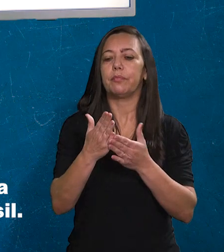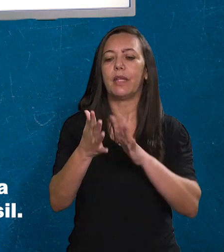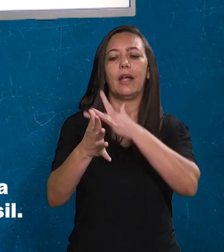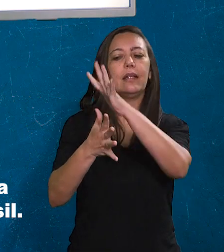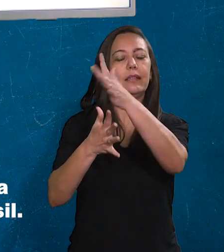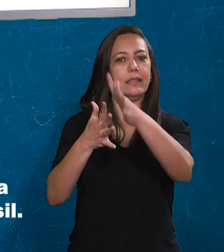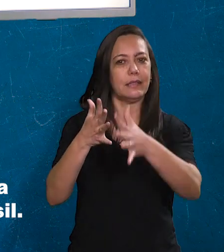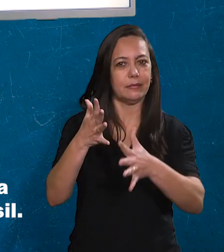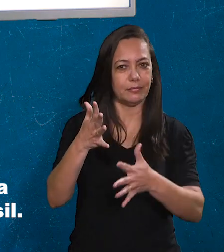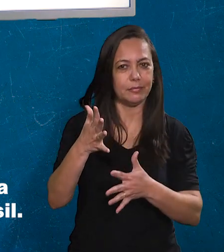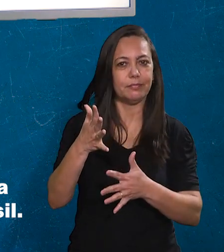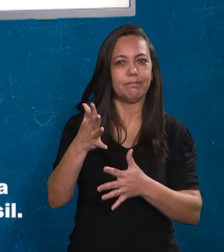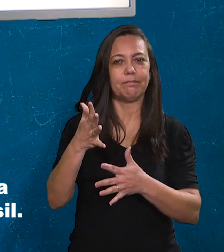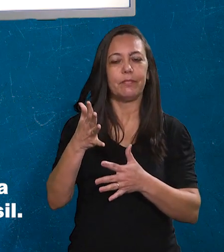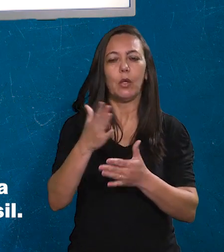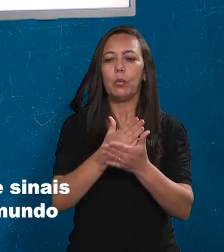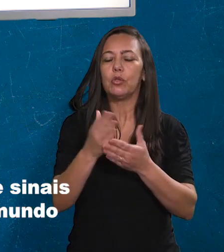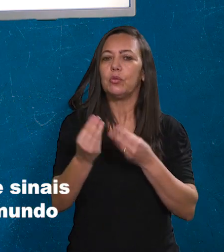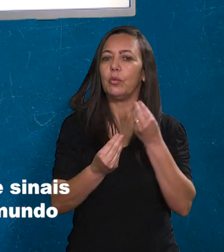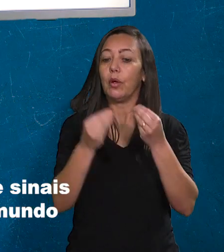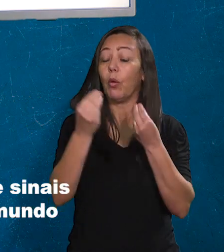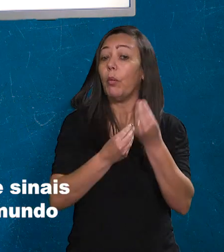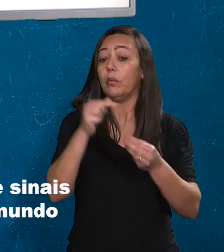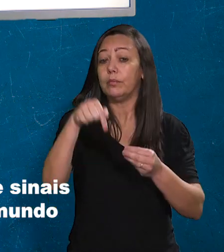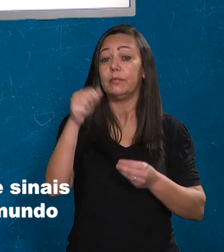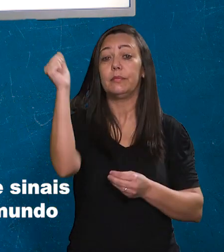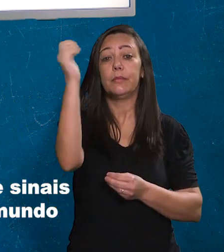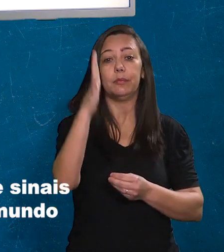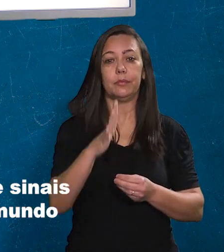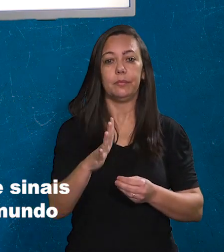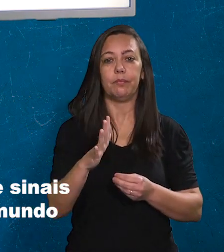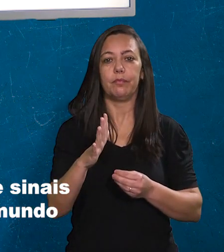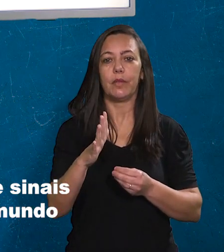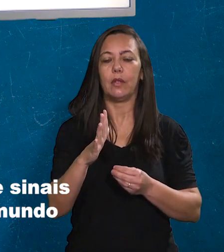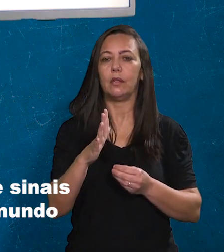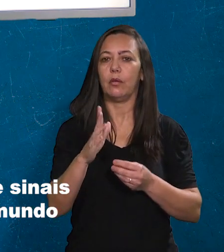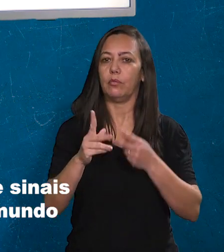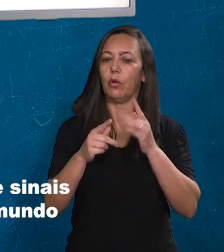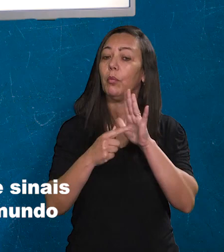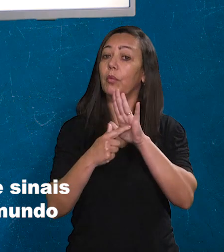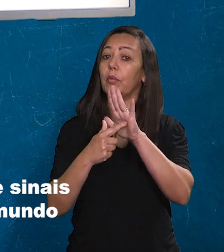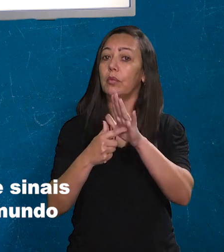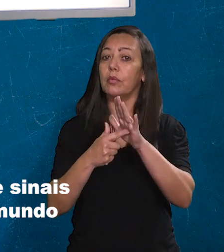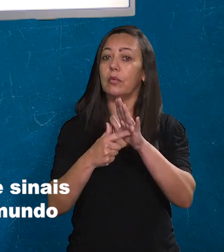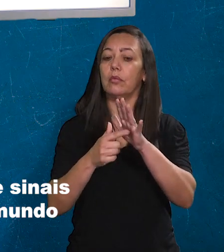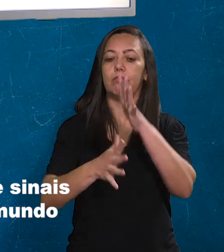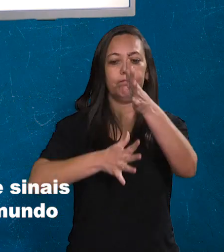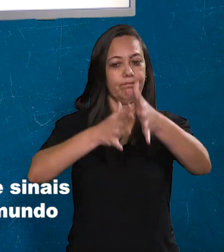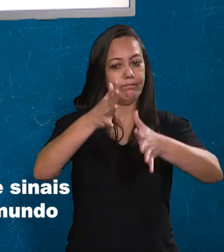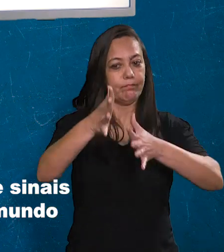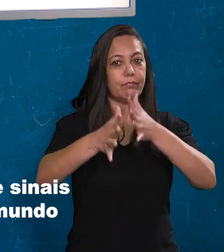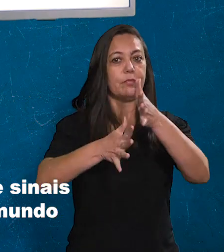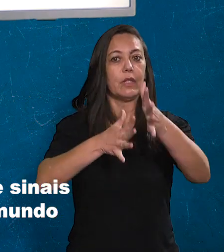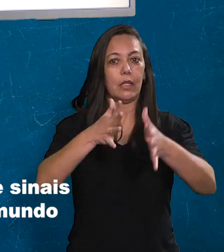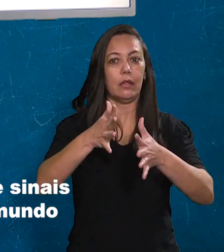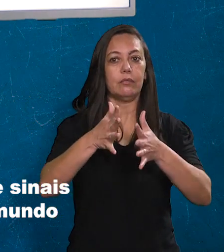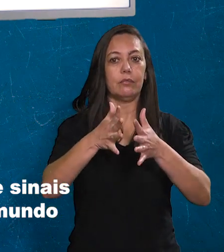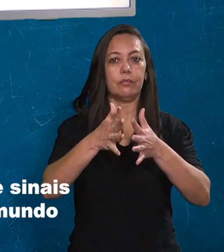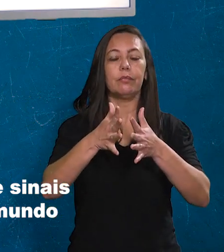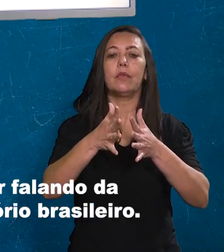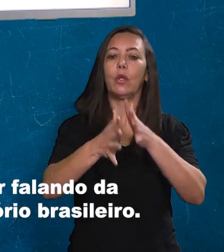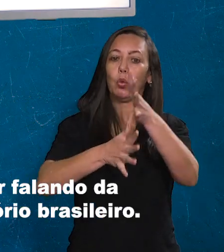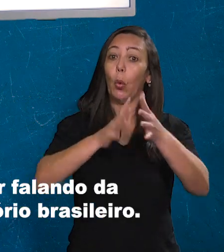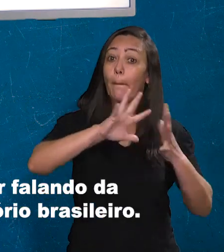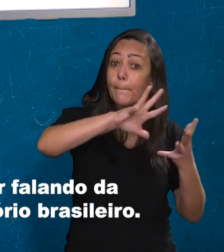língua brasileira de sinais aqui no Brasil. Então, quando eu estiver falando de língua de sinais, eu vou estar falando das línguas de sinais